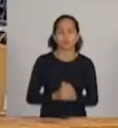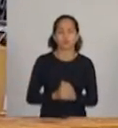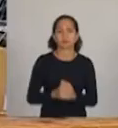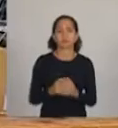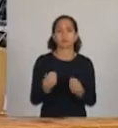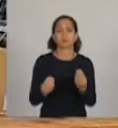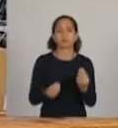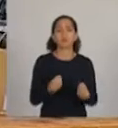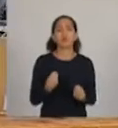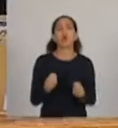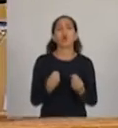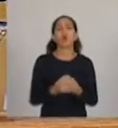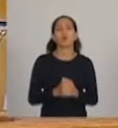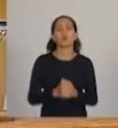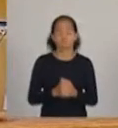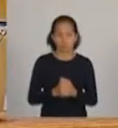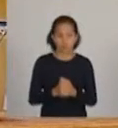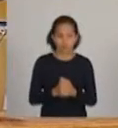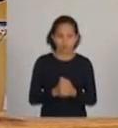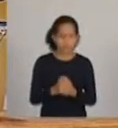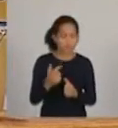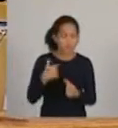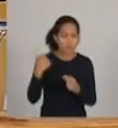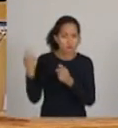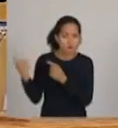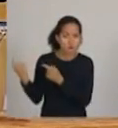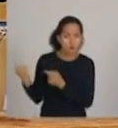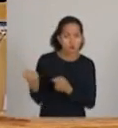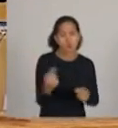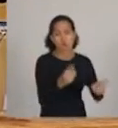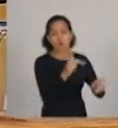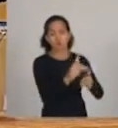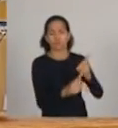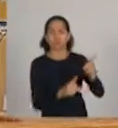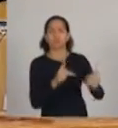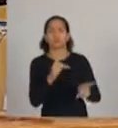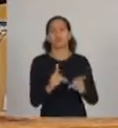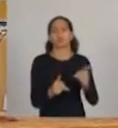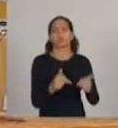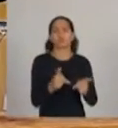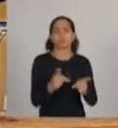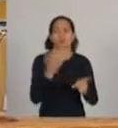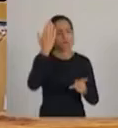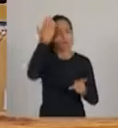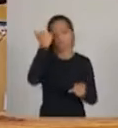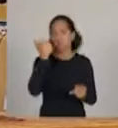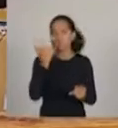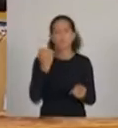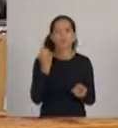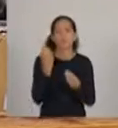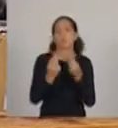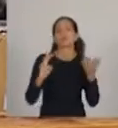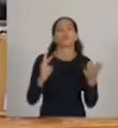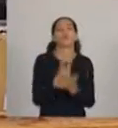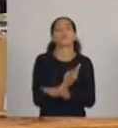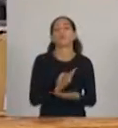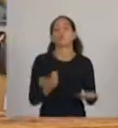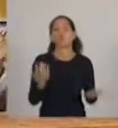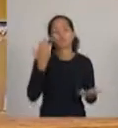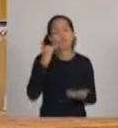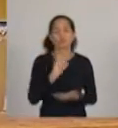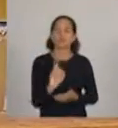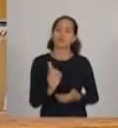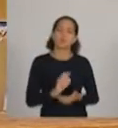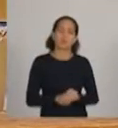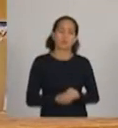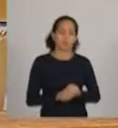forte armamento, disparando contra o povo, porque a gente não sabe para onde vai aquele monte de tiro que a